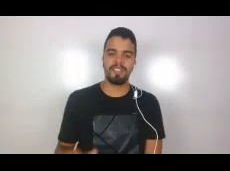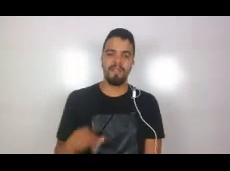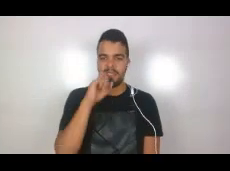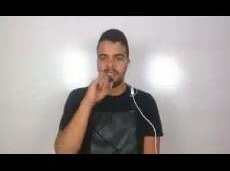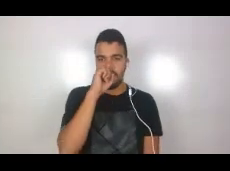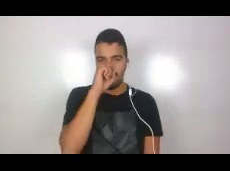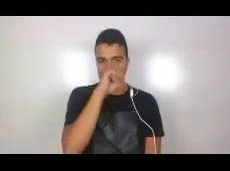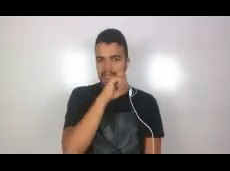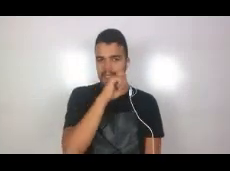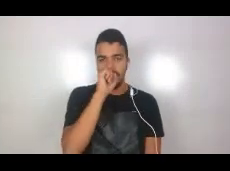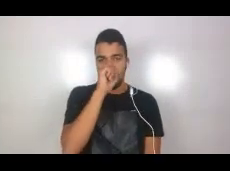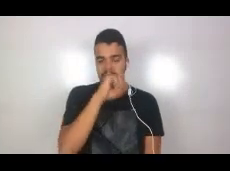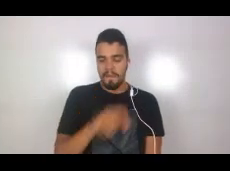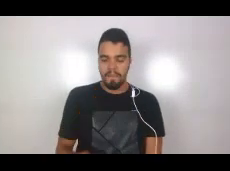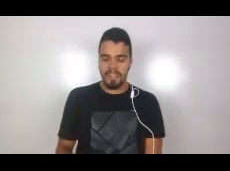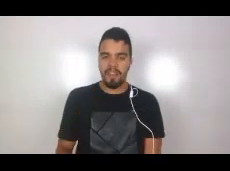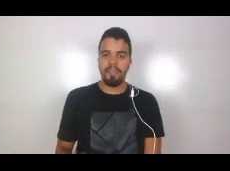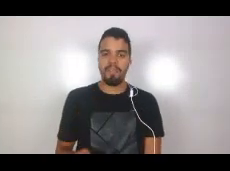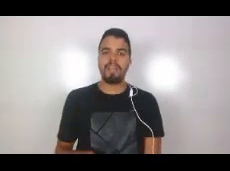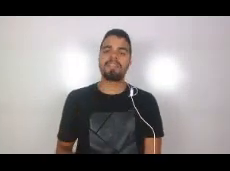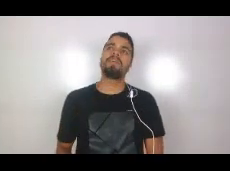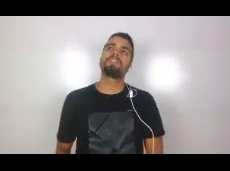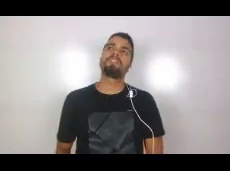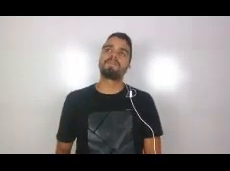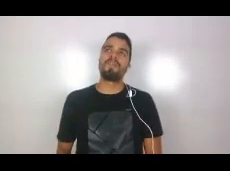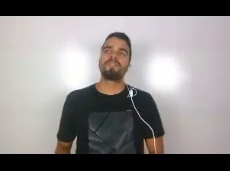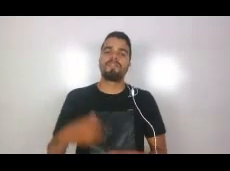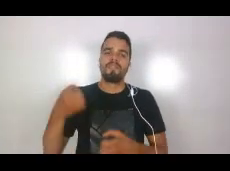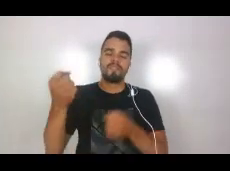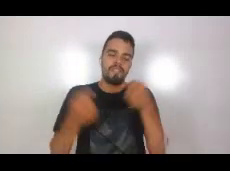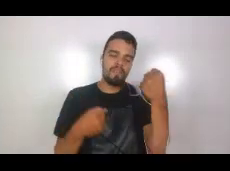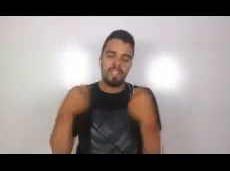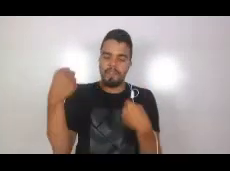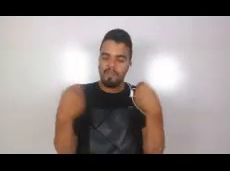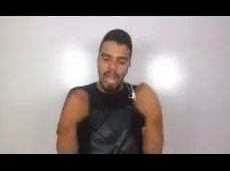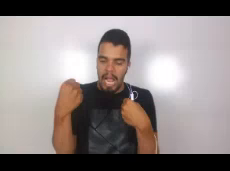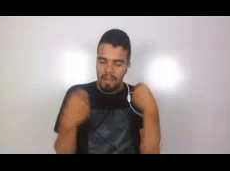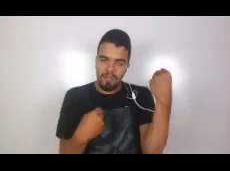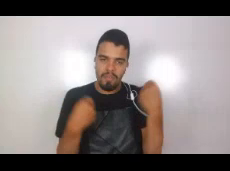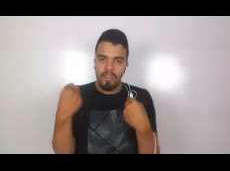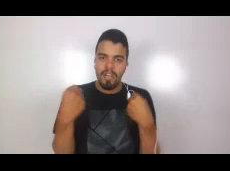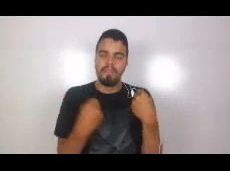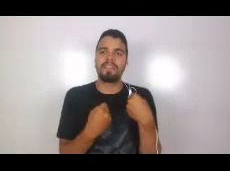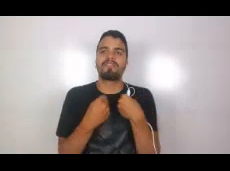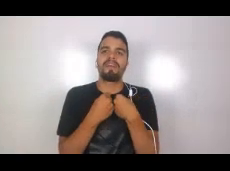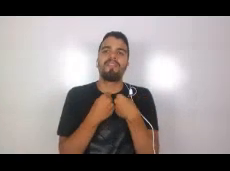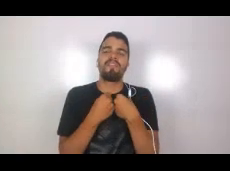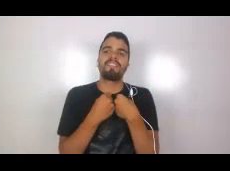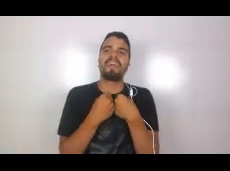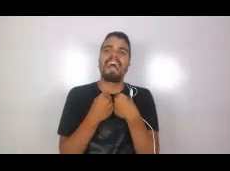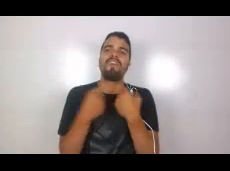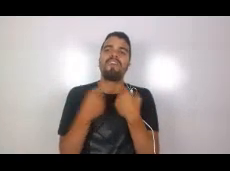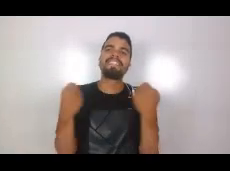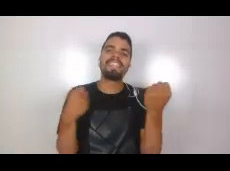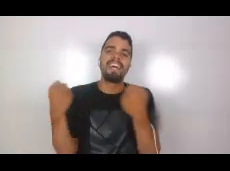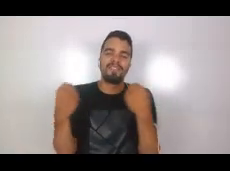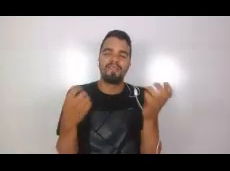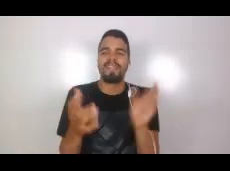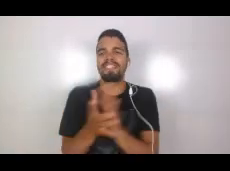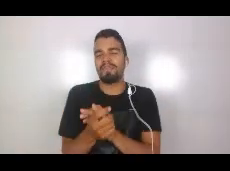meios de transporte, né? Então, por exemplo, meio de transporte, nós vamos falar, por exemplo, um carro, mas como é que eu vou fazer um